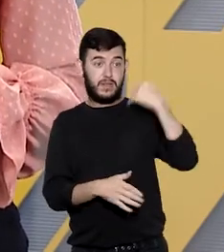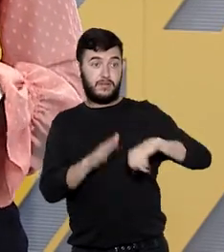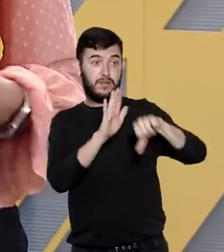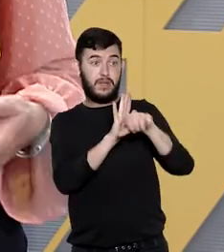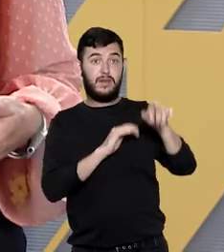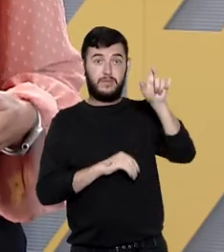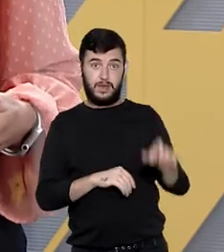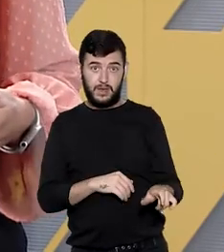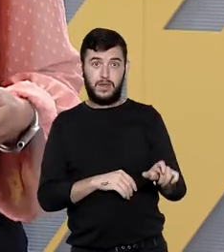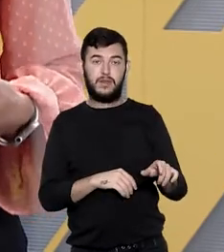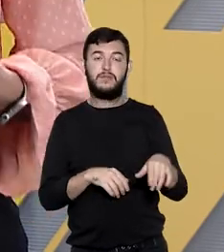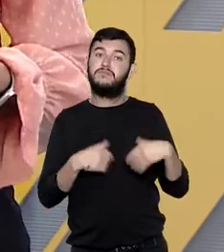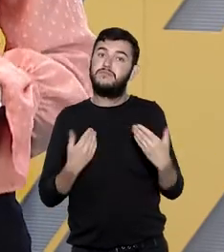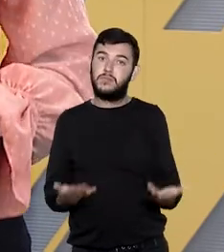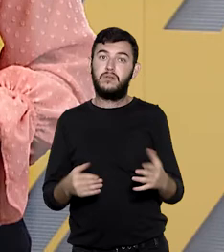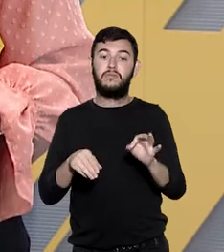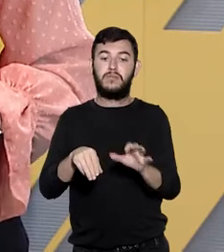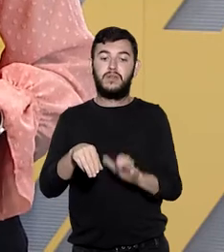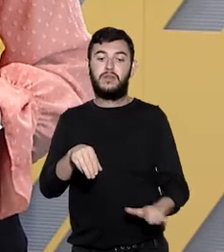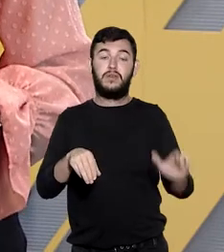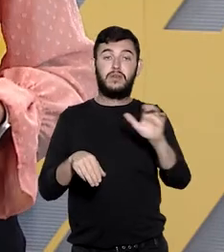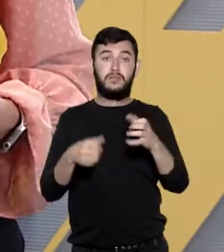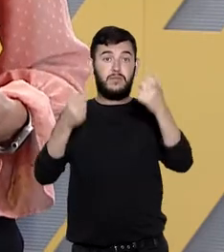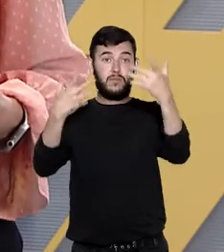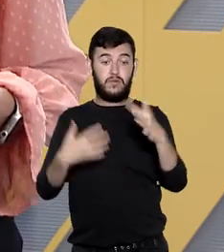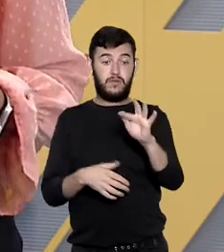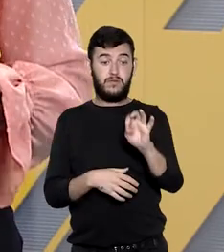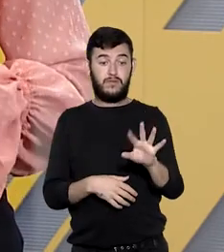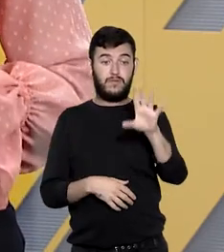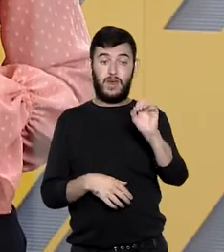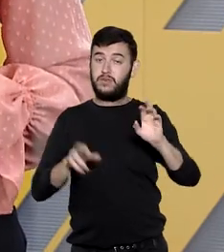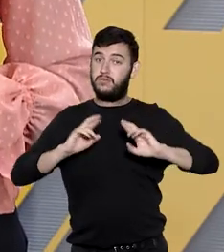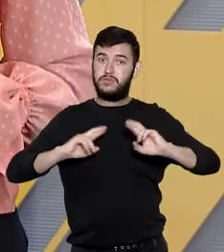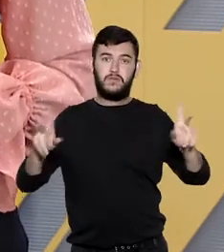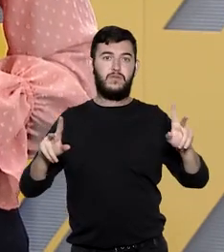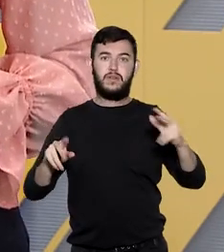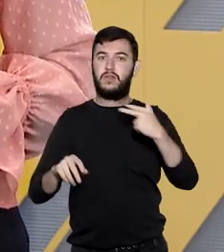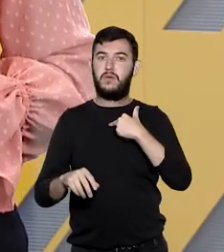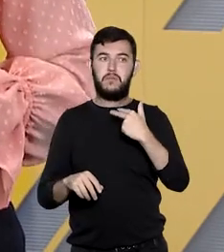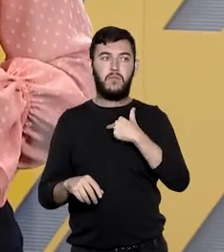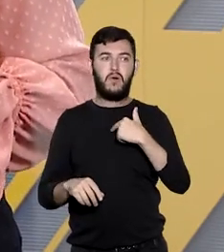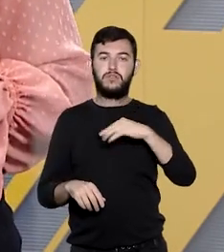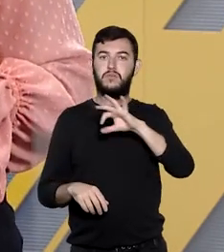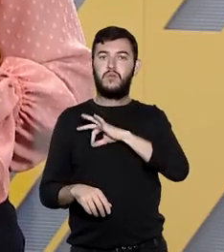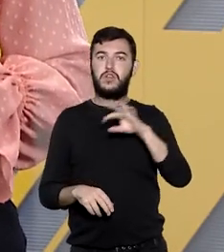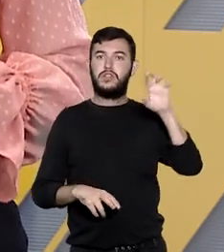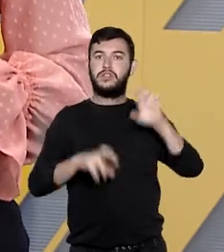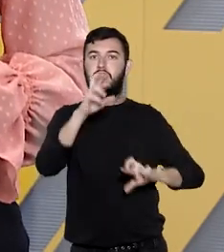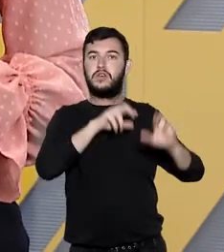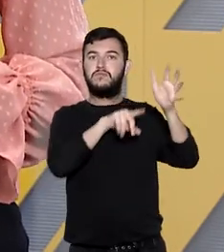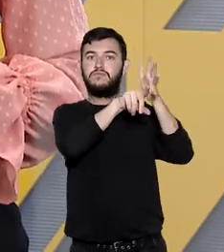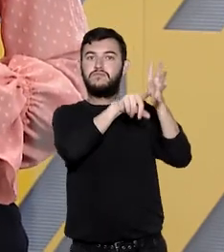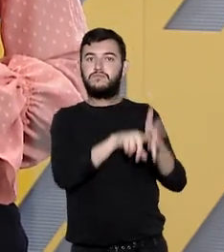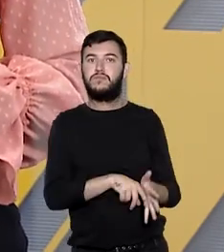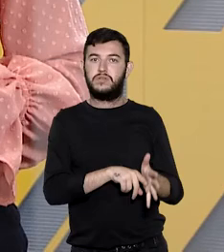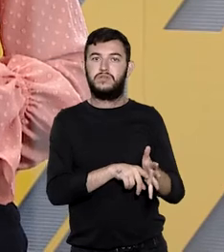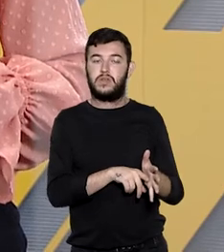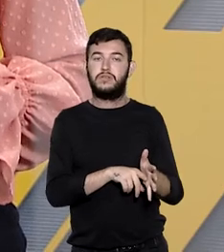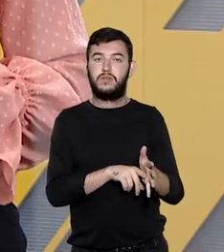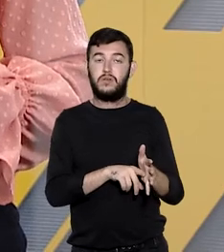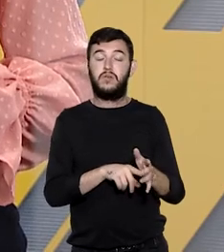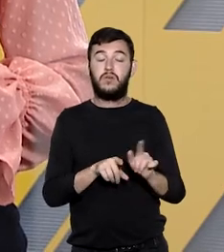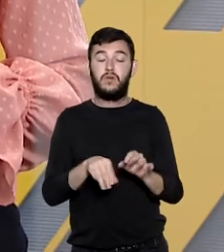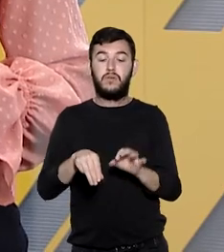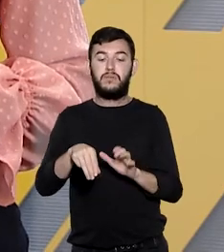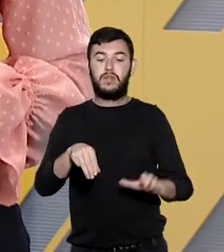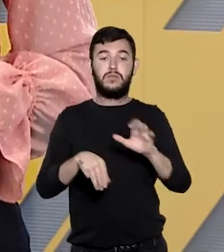drogas. Para os ministros, esse fato isolado não é suficiente para autorizar a ação policial. O ministro relator,